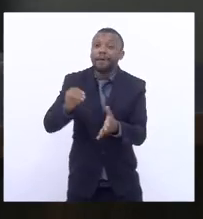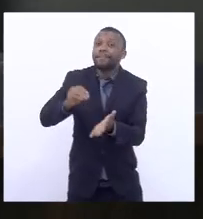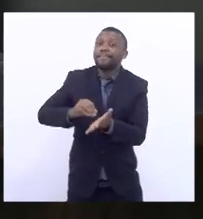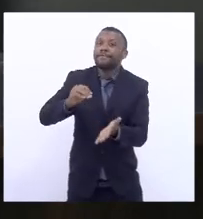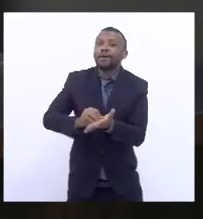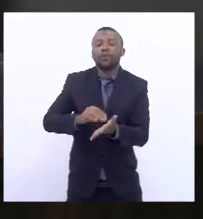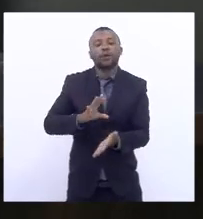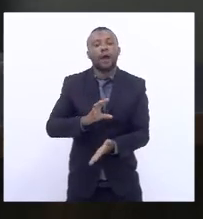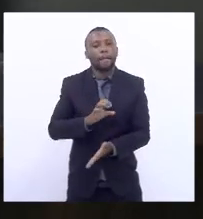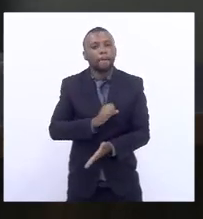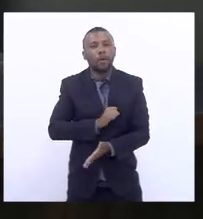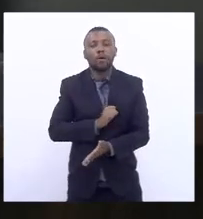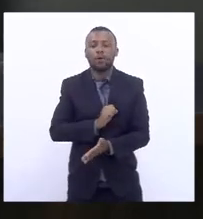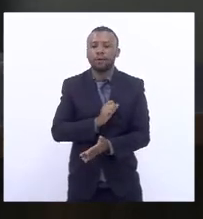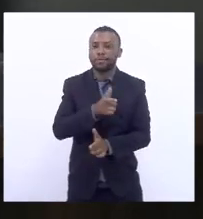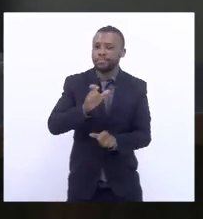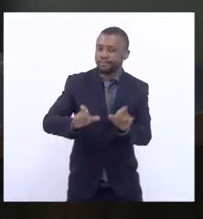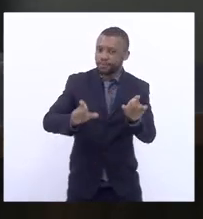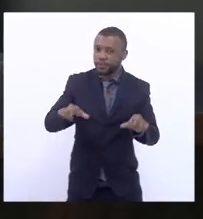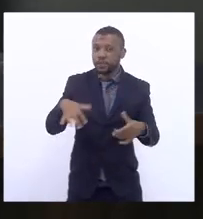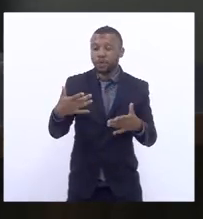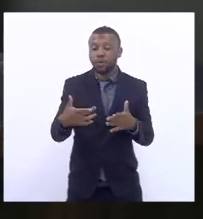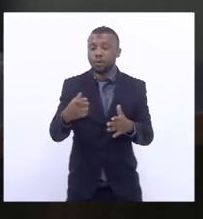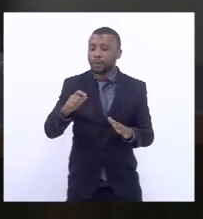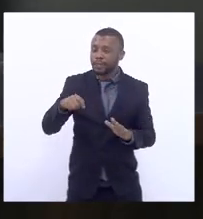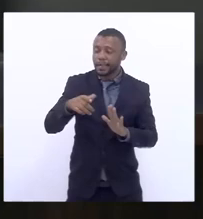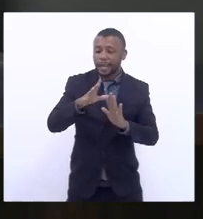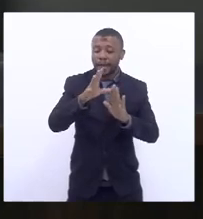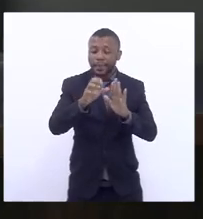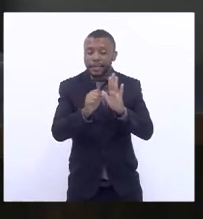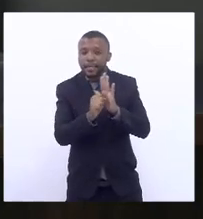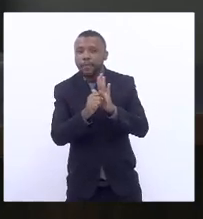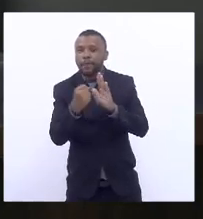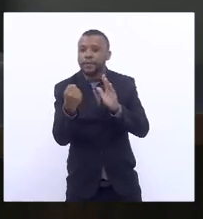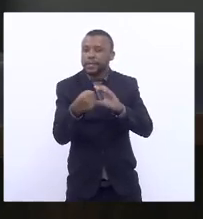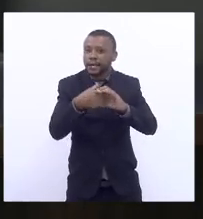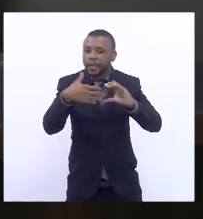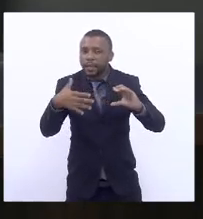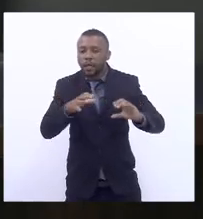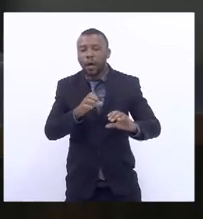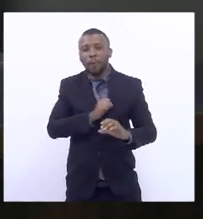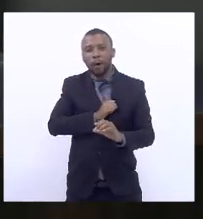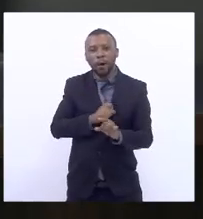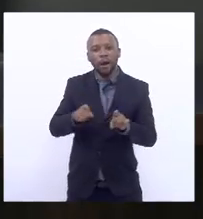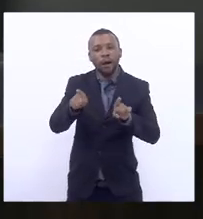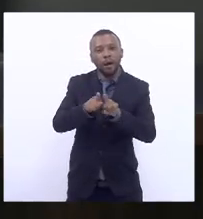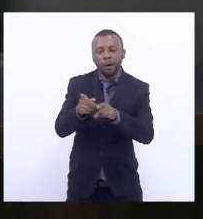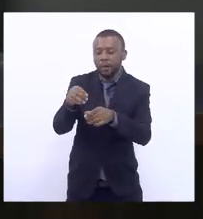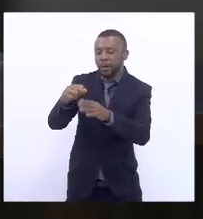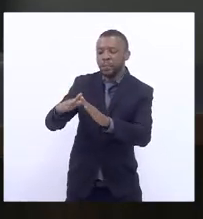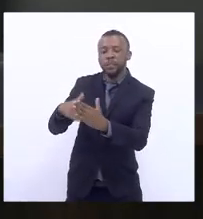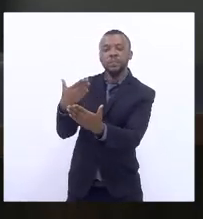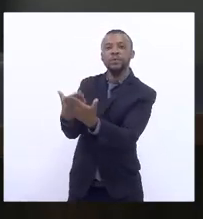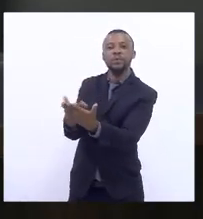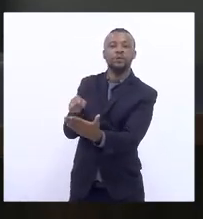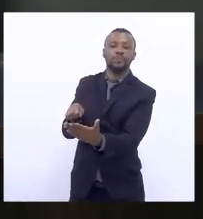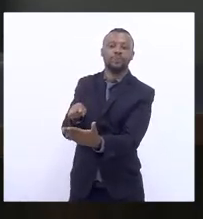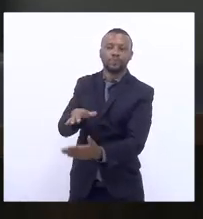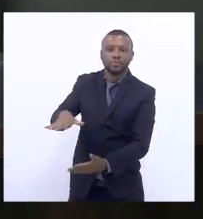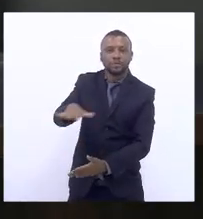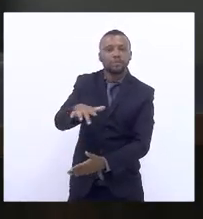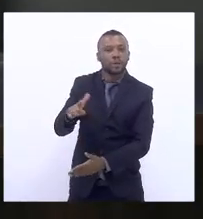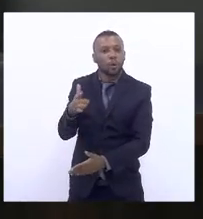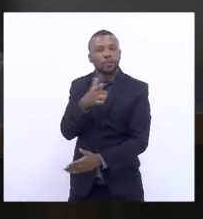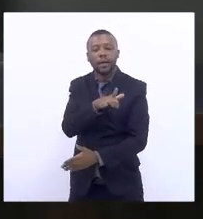pessoas. Então, essa simbologia do amor, ela transcende também na escola. Né? É na escola que você